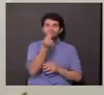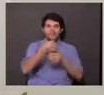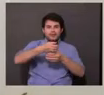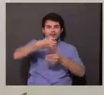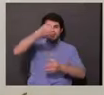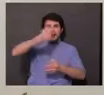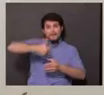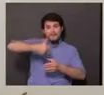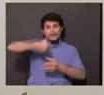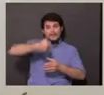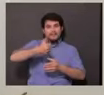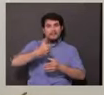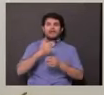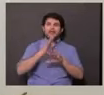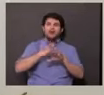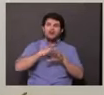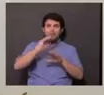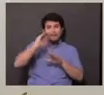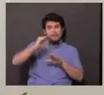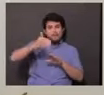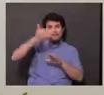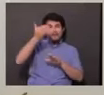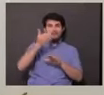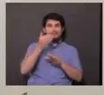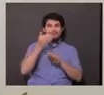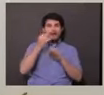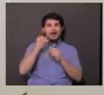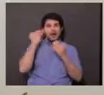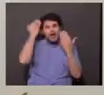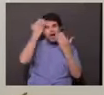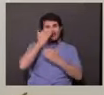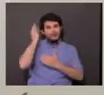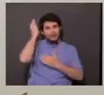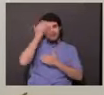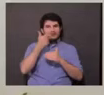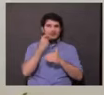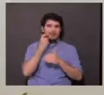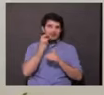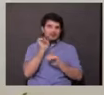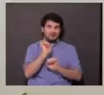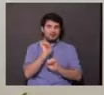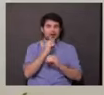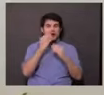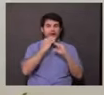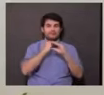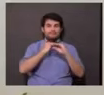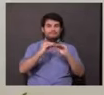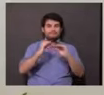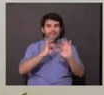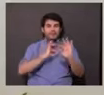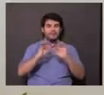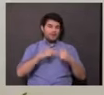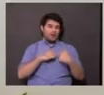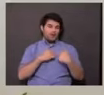Páscoa, que acendemos pela primeira vez na Vigília, na Noite Santa. Vamos agora em silêncio preparar o nosso